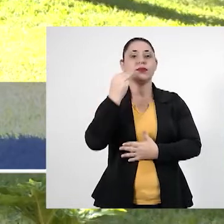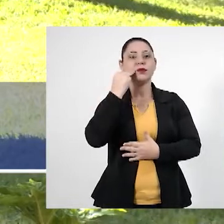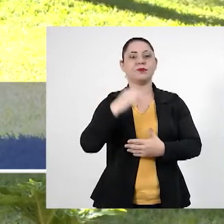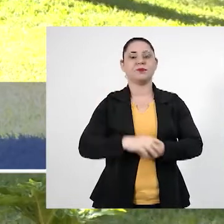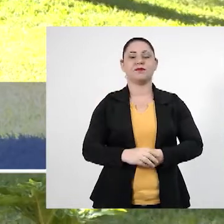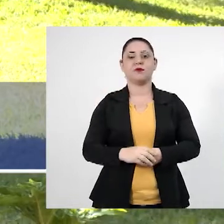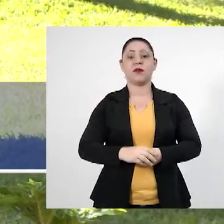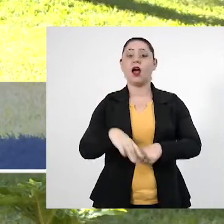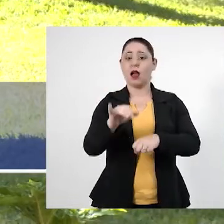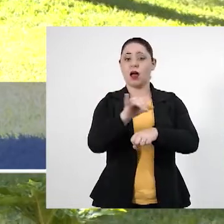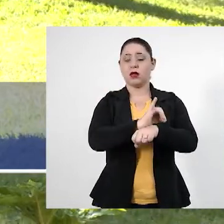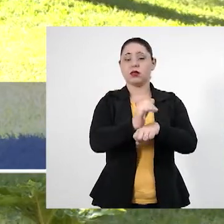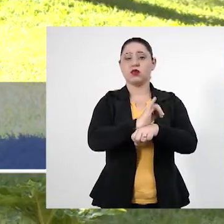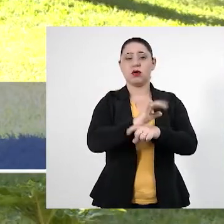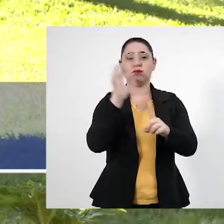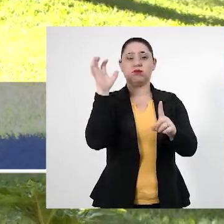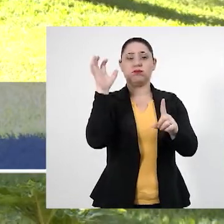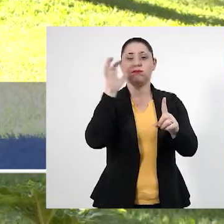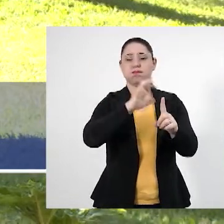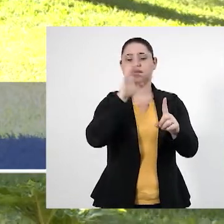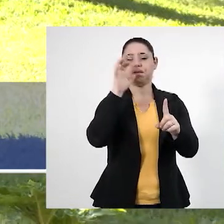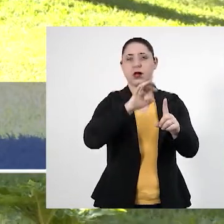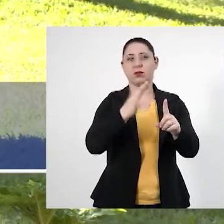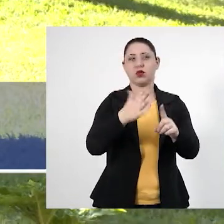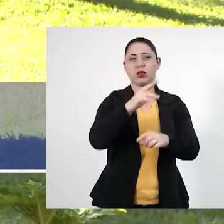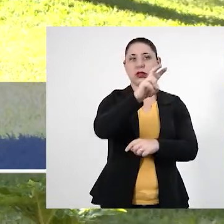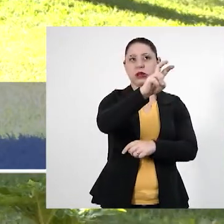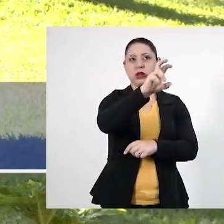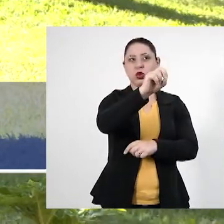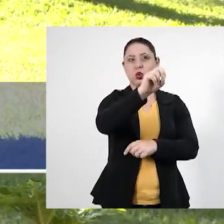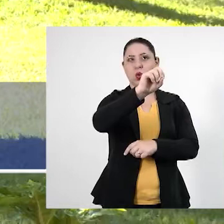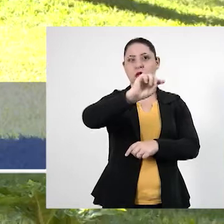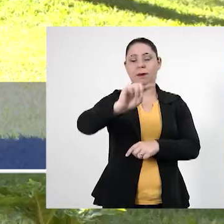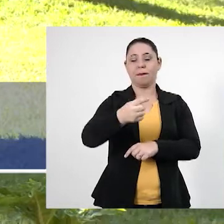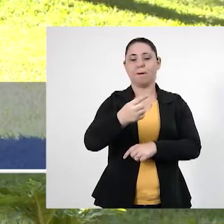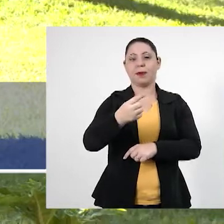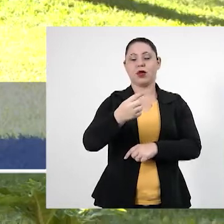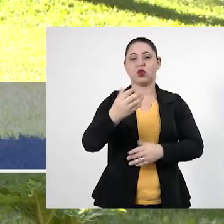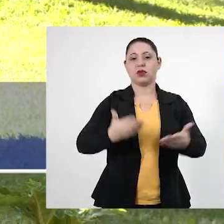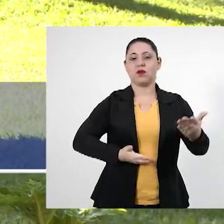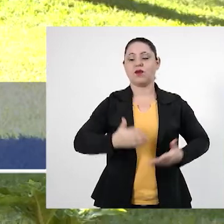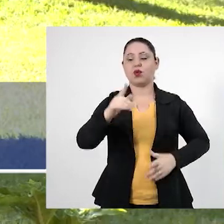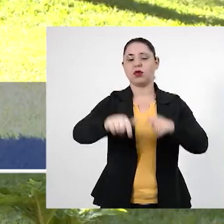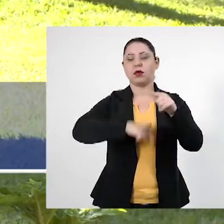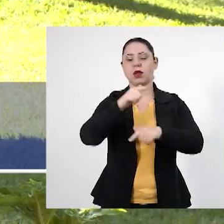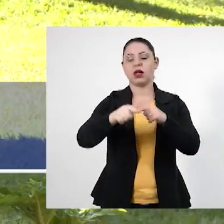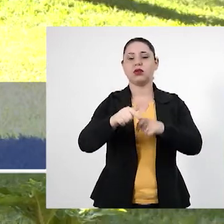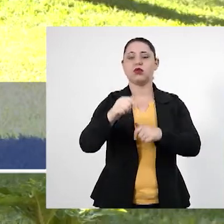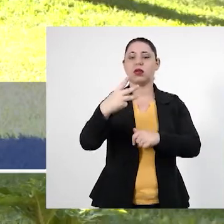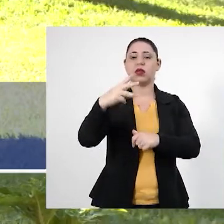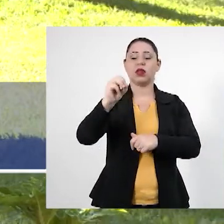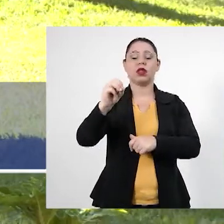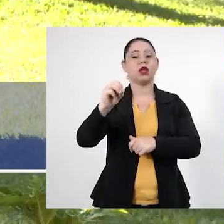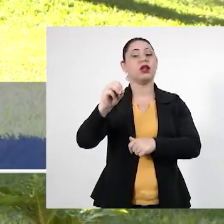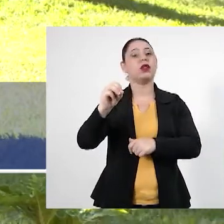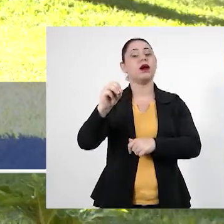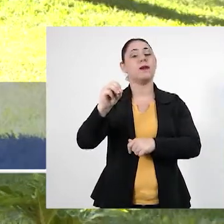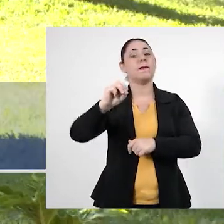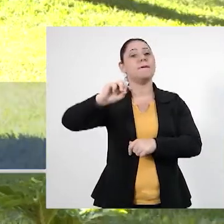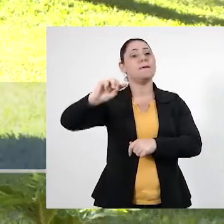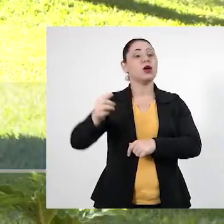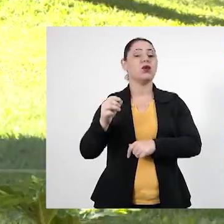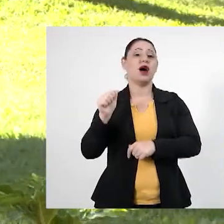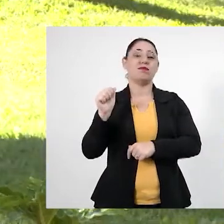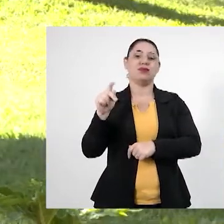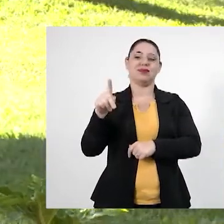de 28,9 milhões. Essa medida vai impactar pouco mais de 50 mil servidores ativos e